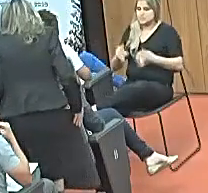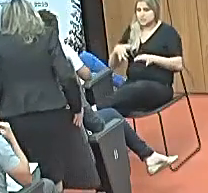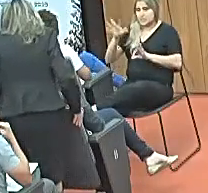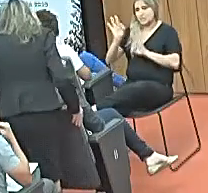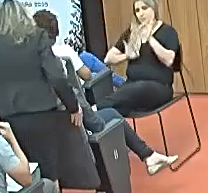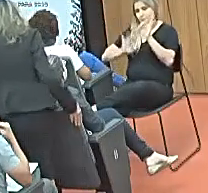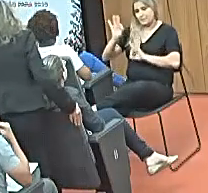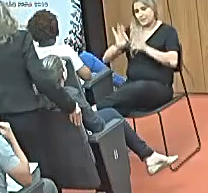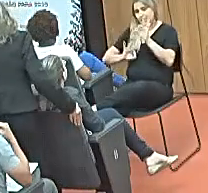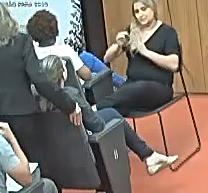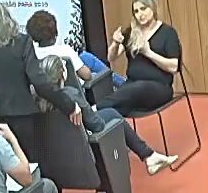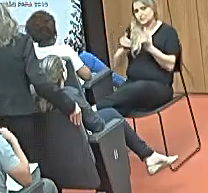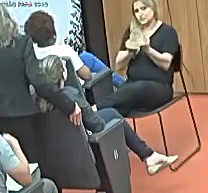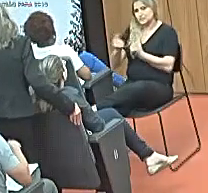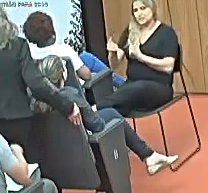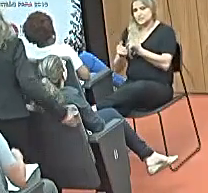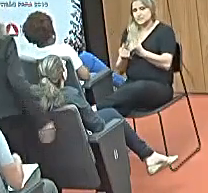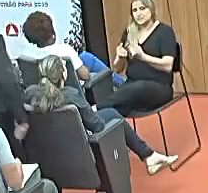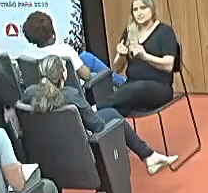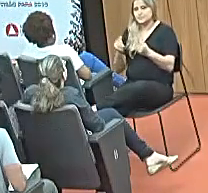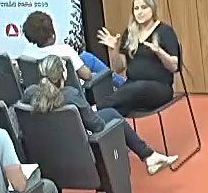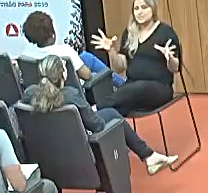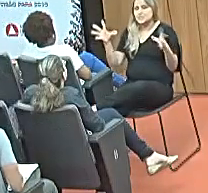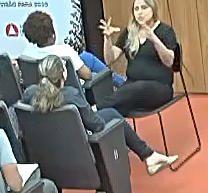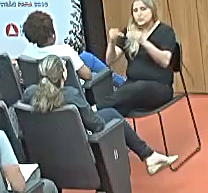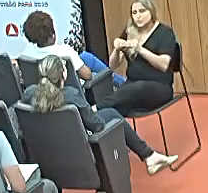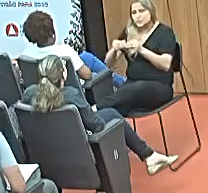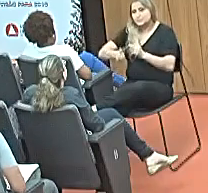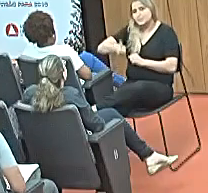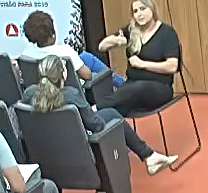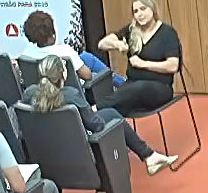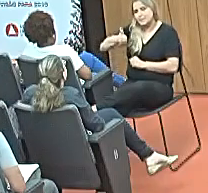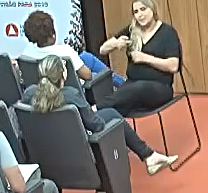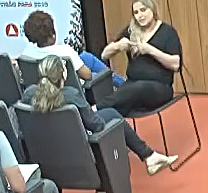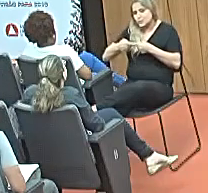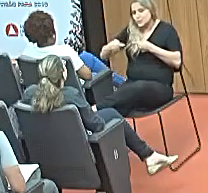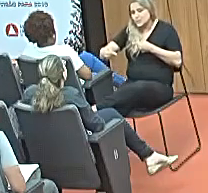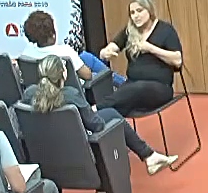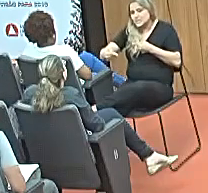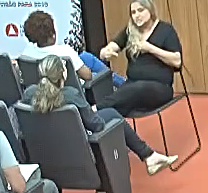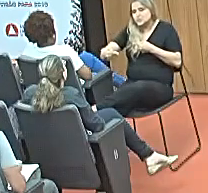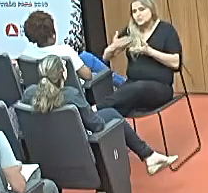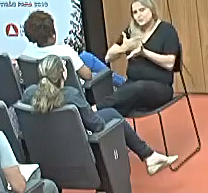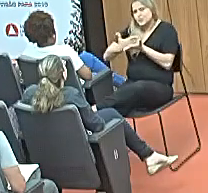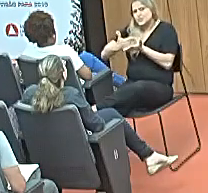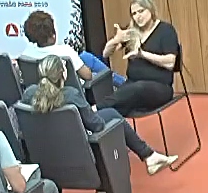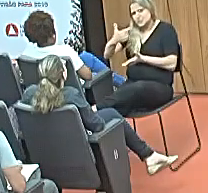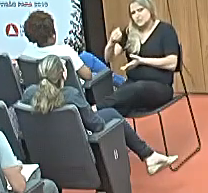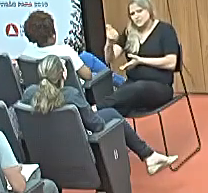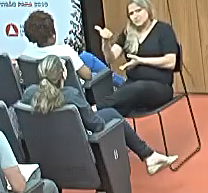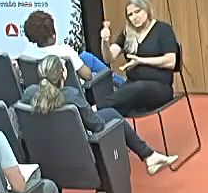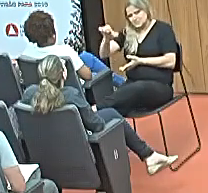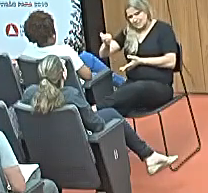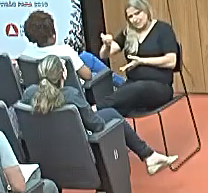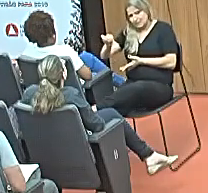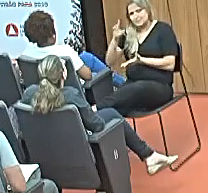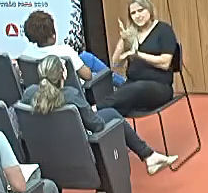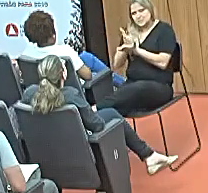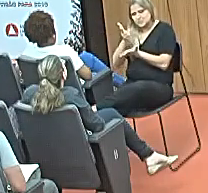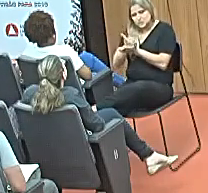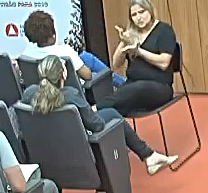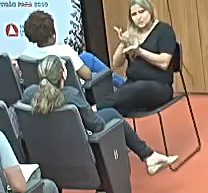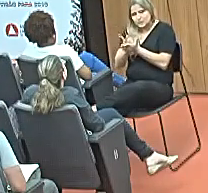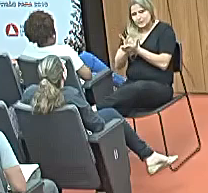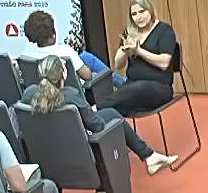metropolitana sendo concluída no primeiro semestre de 2009 é extremamente importante dá essa continuidade evitando é